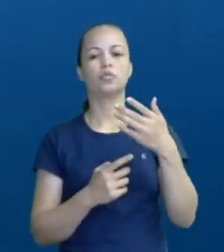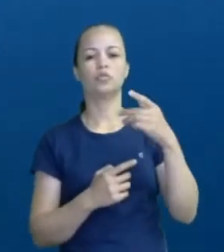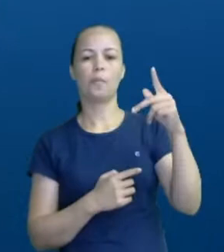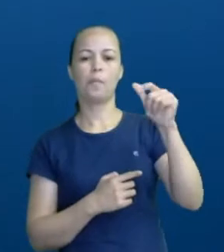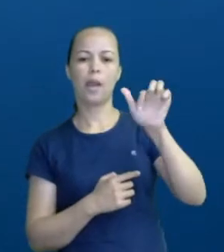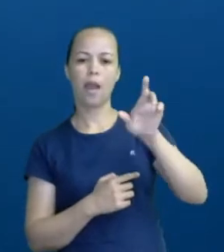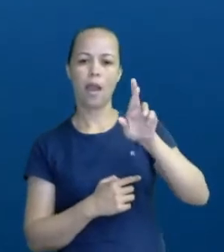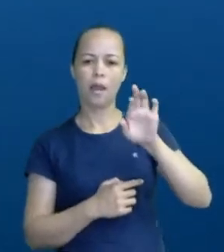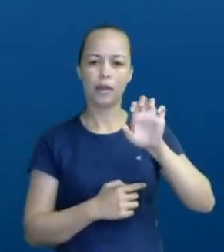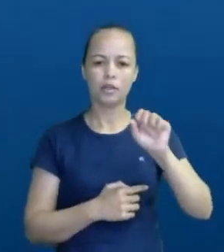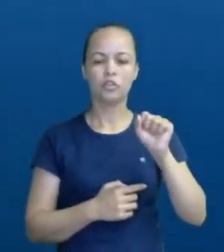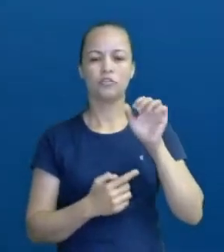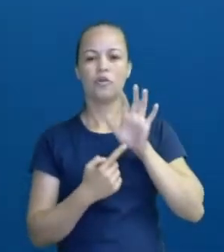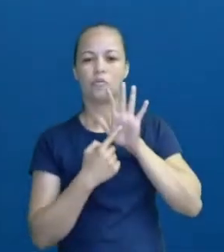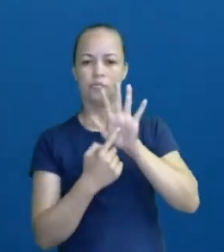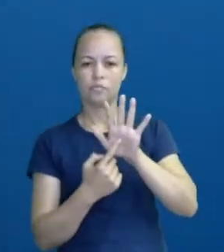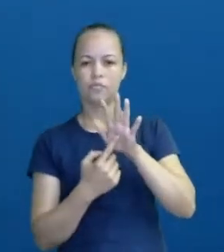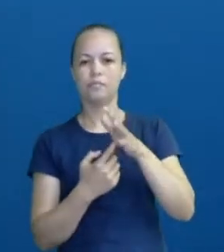vão formar aqui?